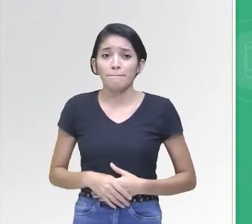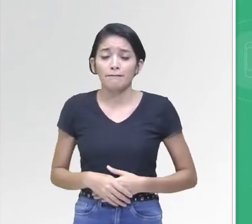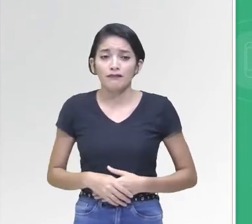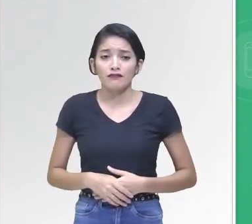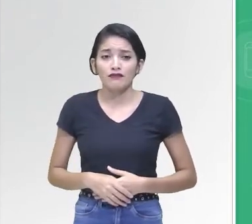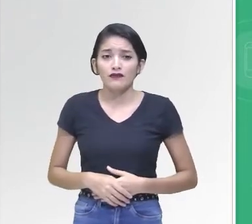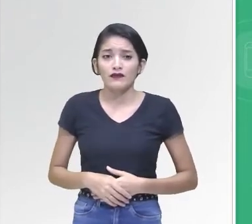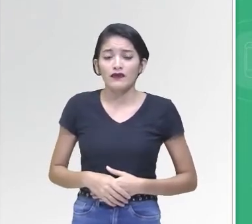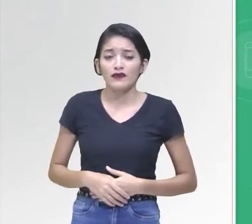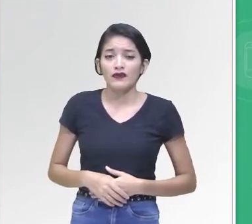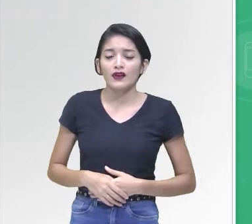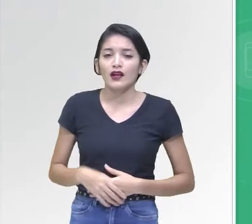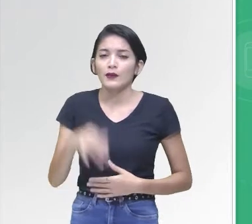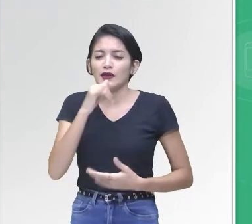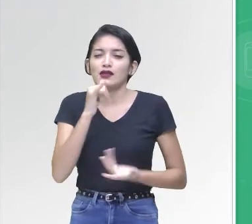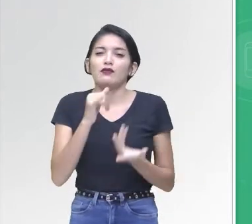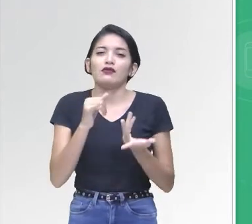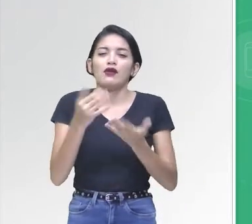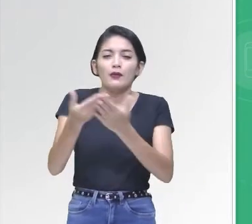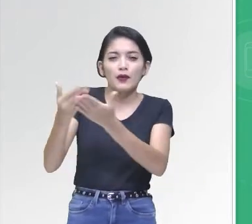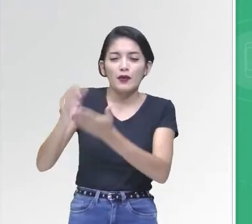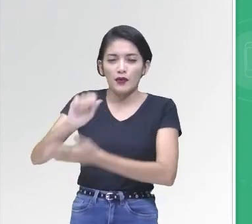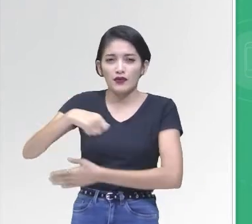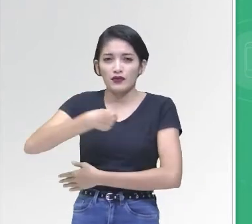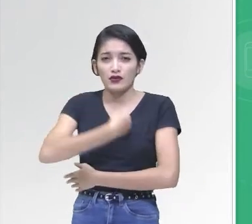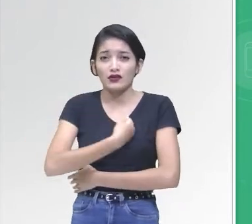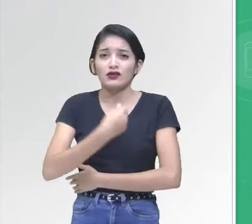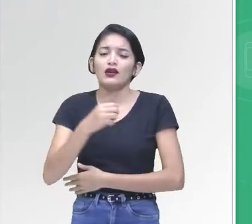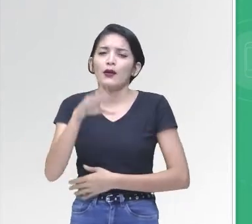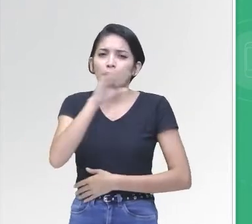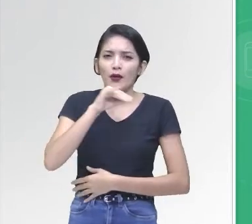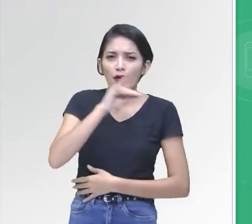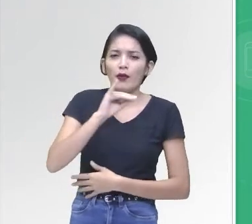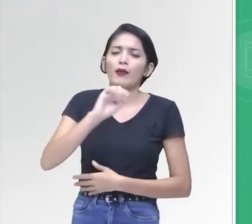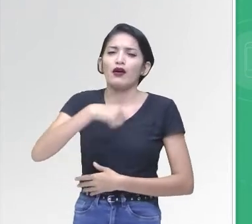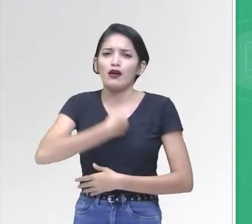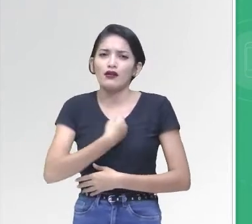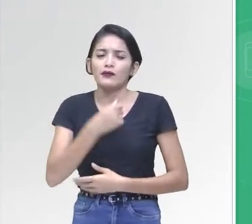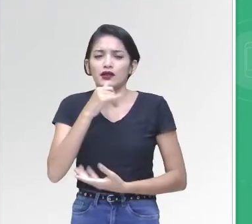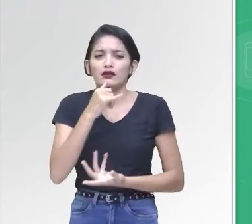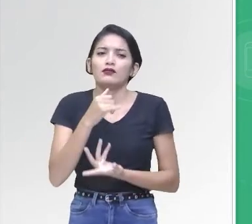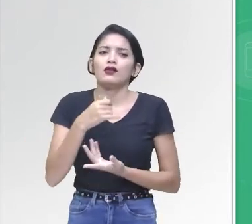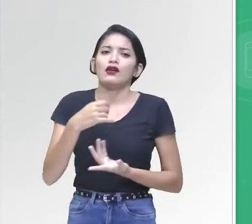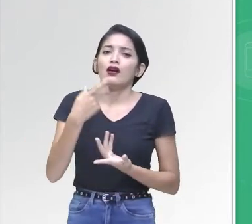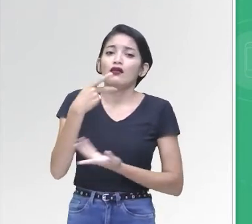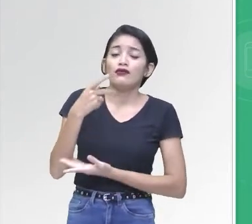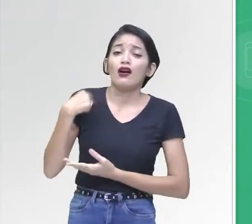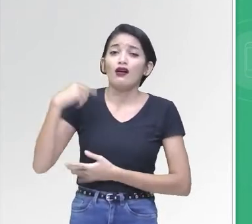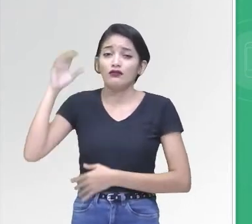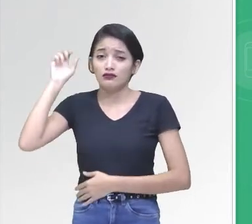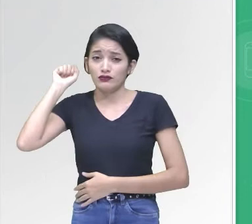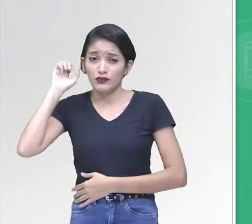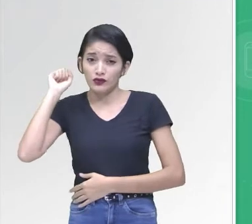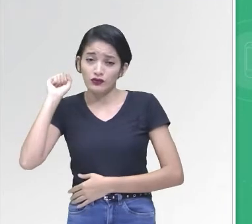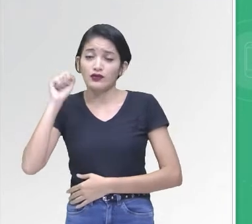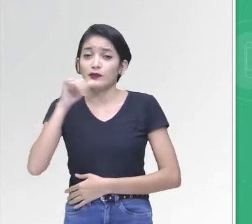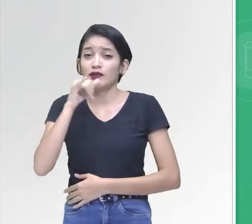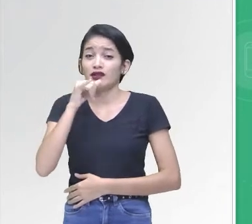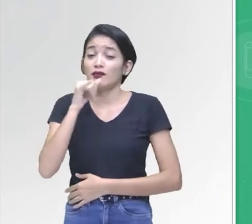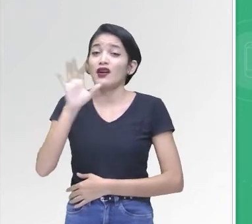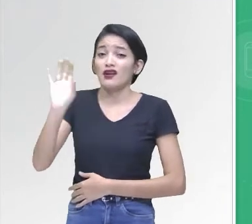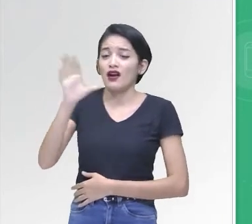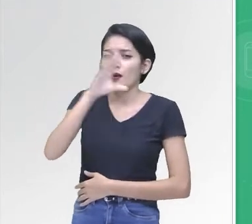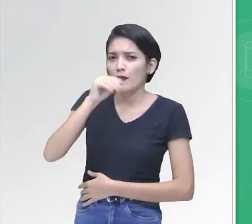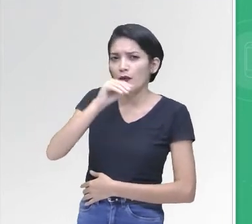sí. Numa aula de espanhol, será que nós falamos espanhol? Claro. Yo hablo, yo escucho, sim, porque quem fala tem outro